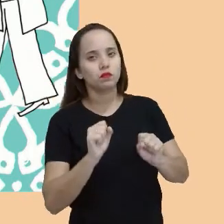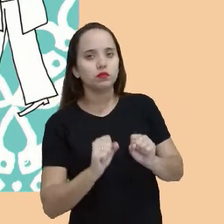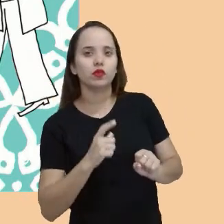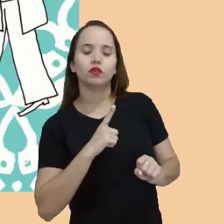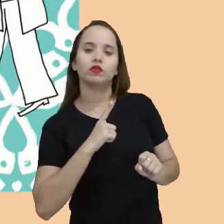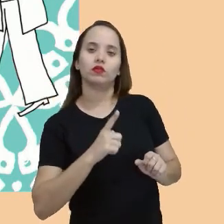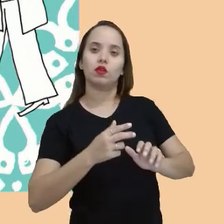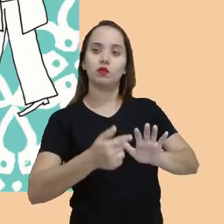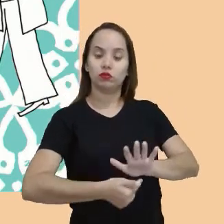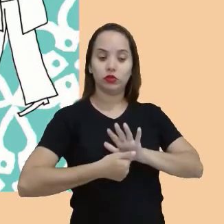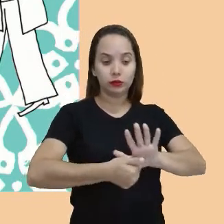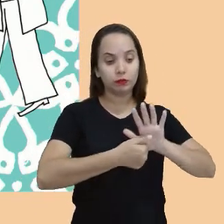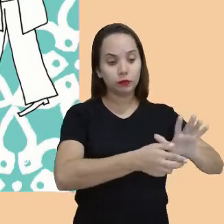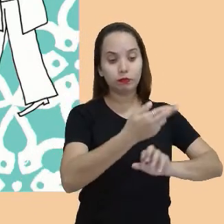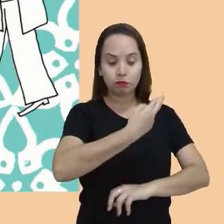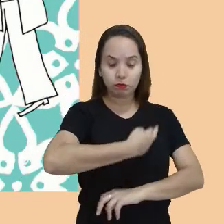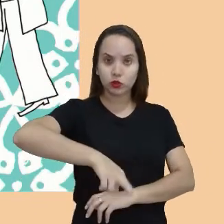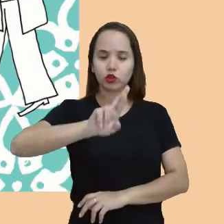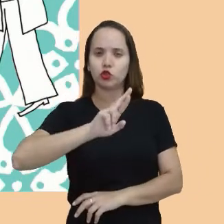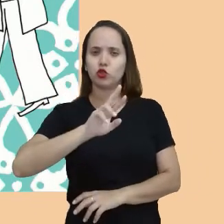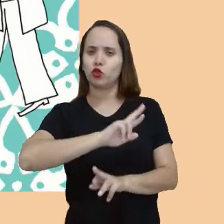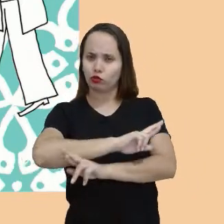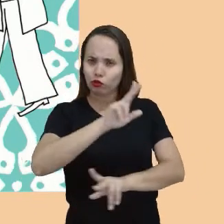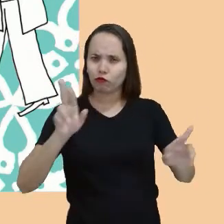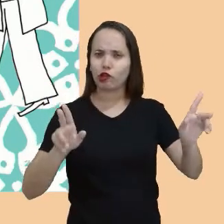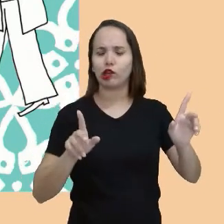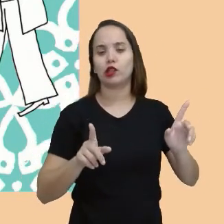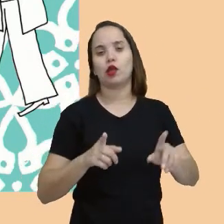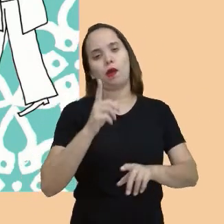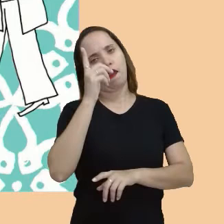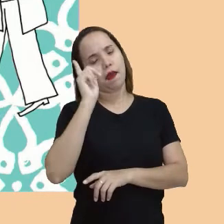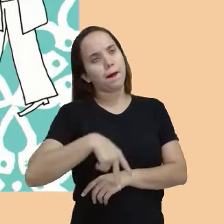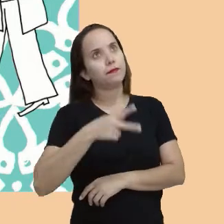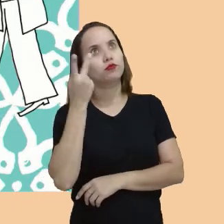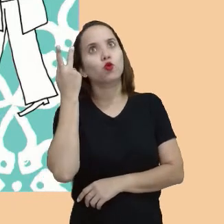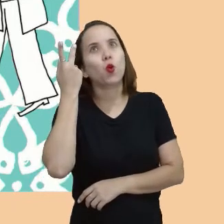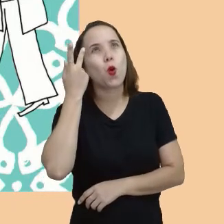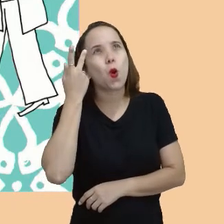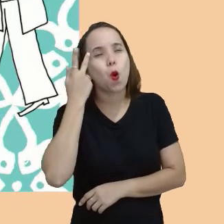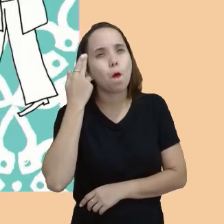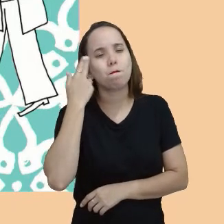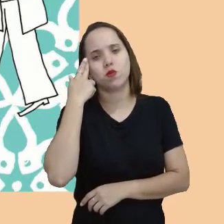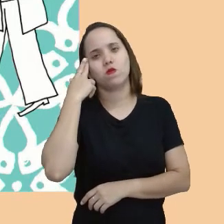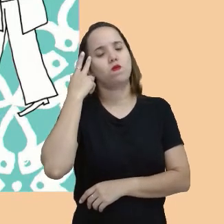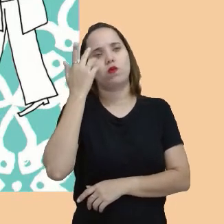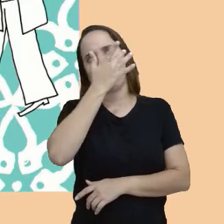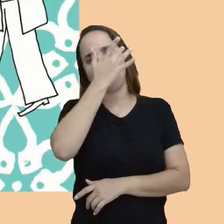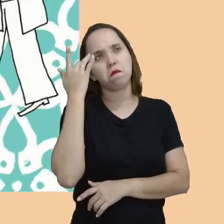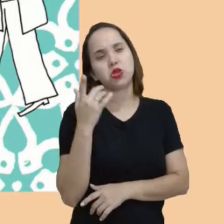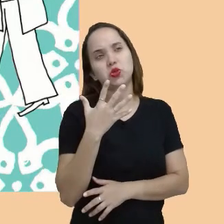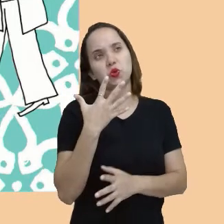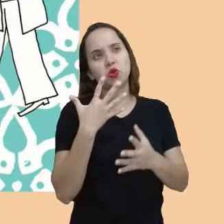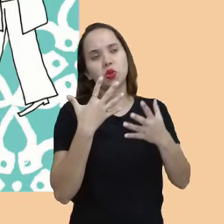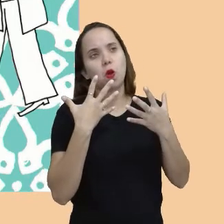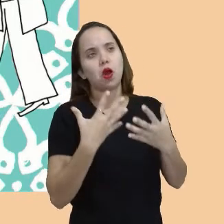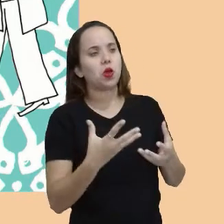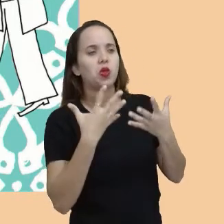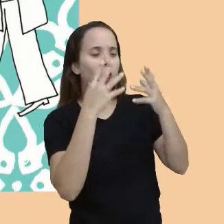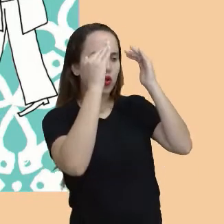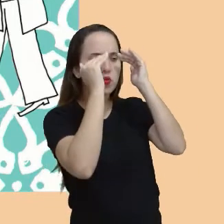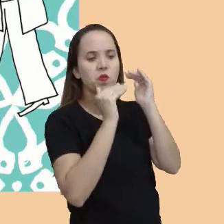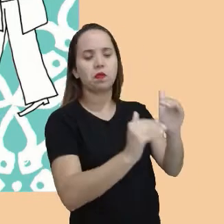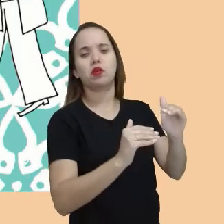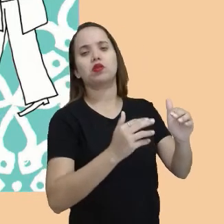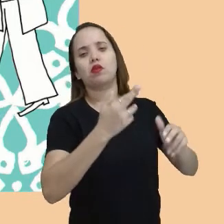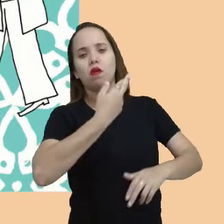de fé. É muito comum as pessoas não respeitarem, por exemplo, as manifestações, as religiões de matriz